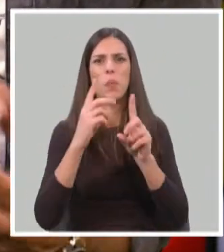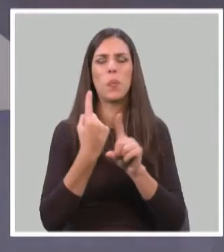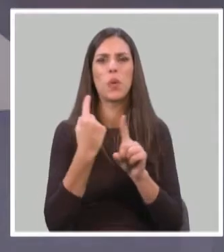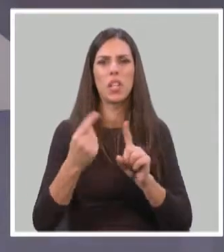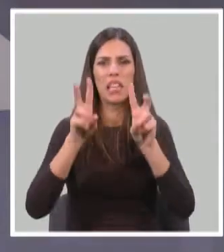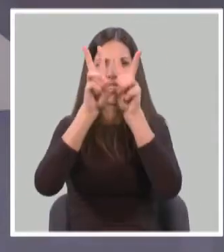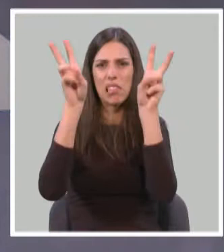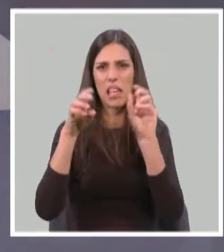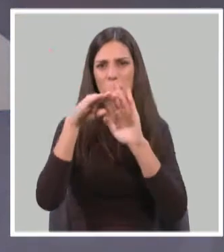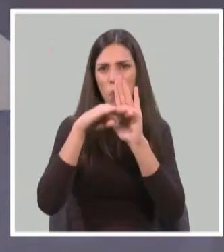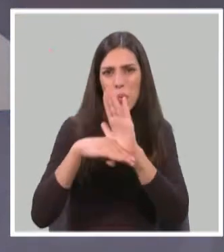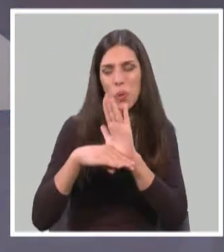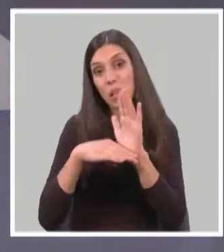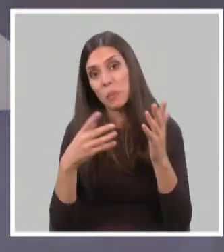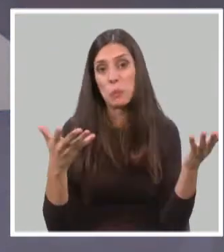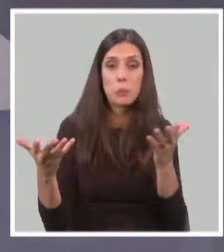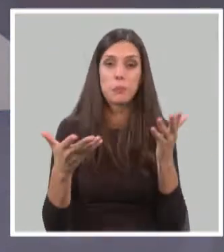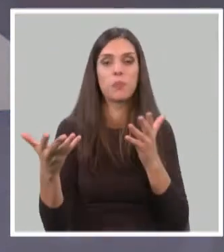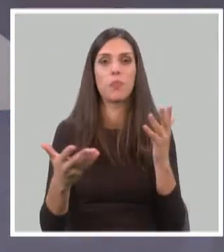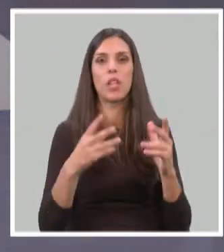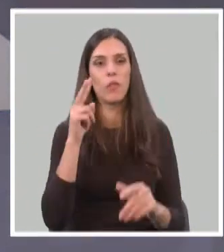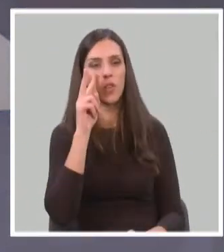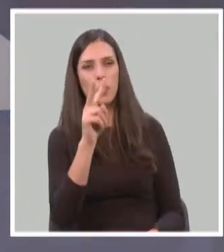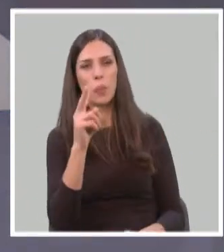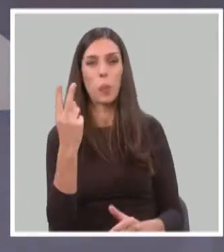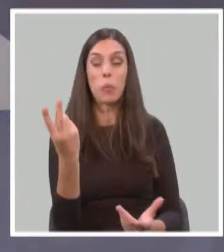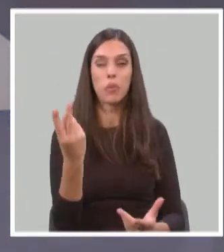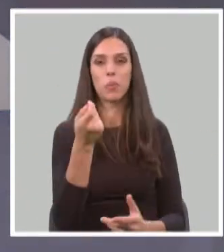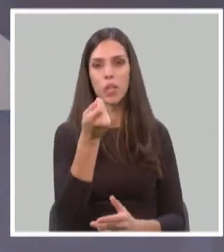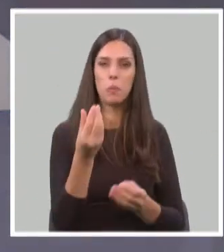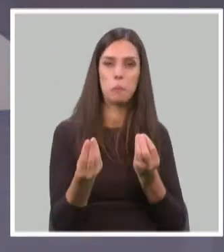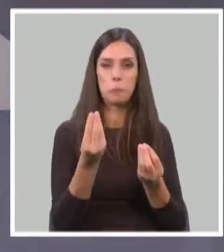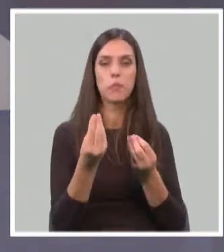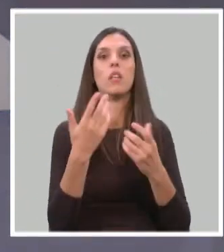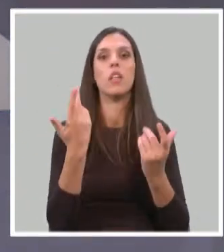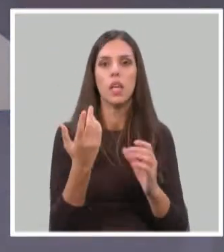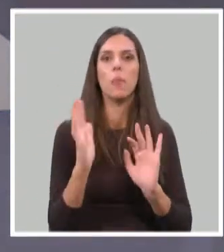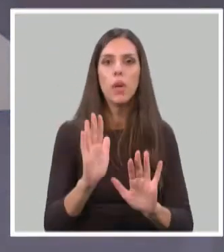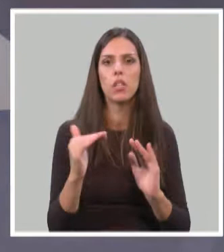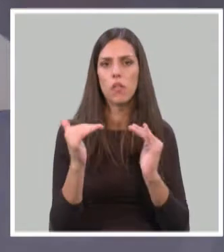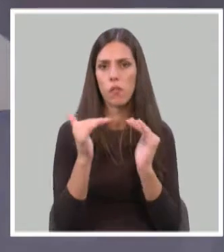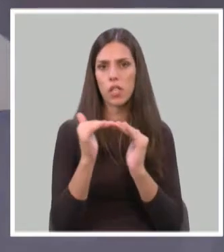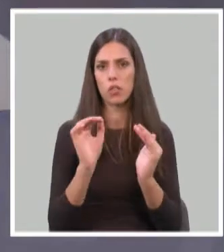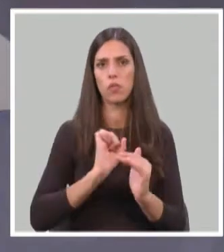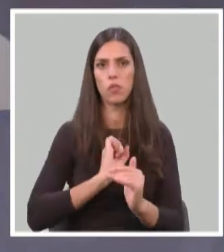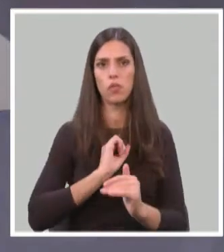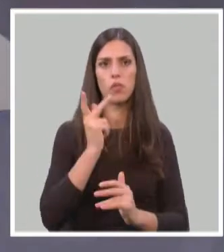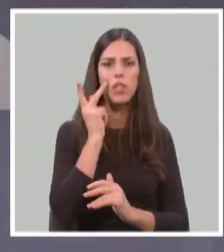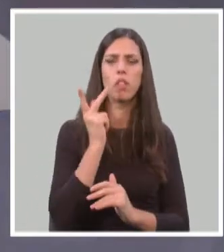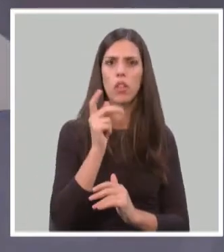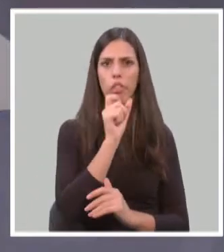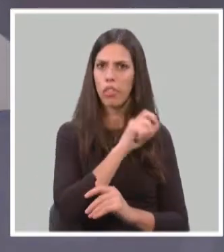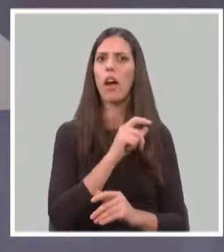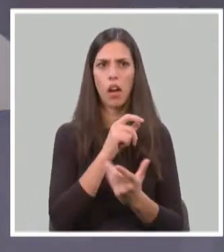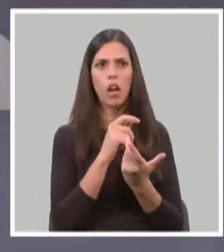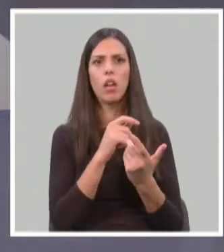e visualmente não é uma imagem muito agradável. Mas pronto, eu estava numa fase muito porreira da vida porque estava-me a